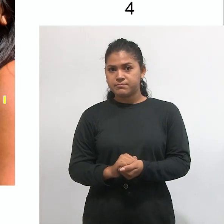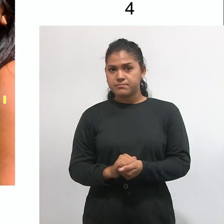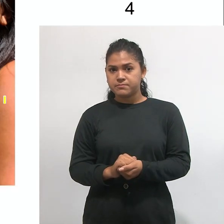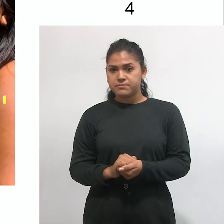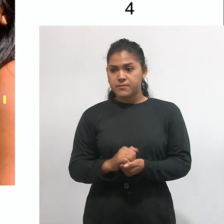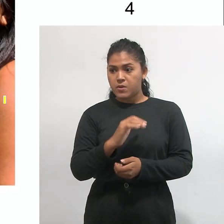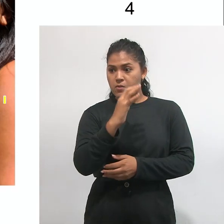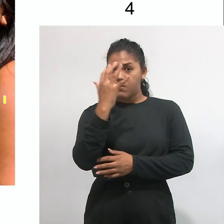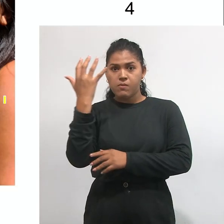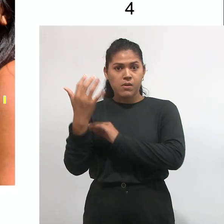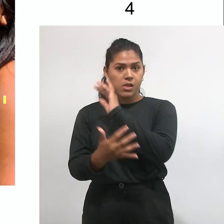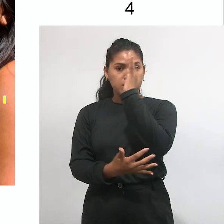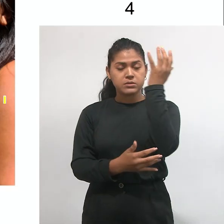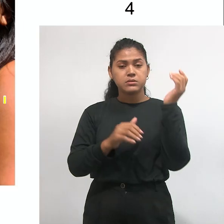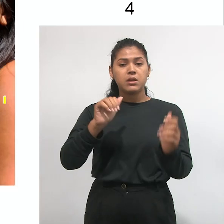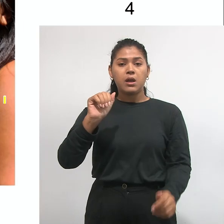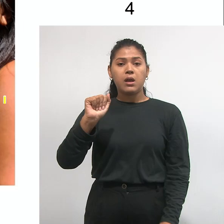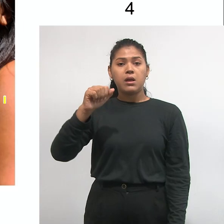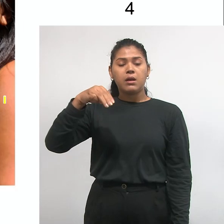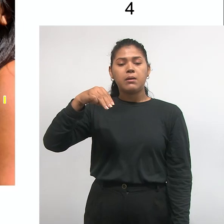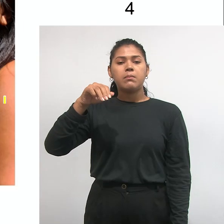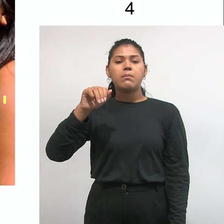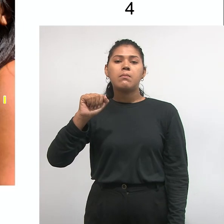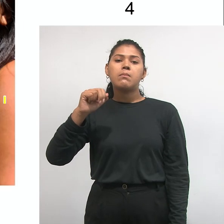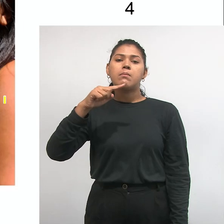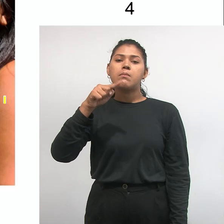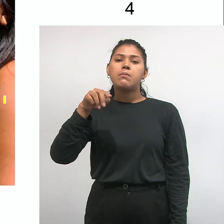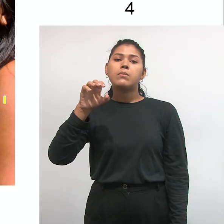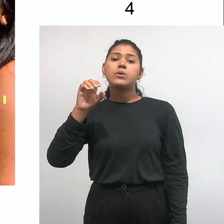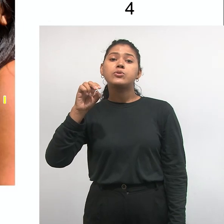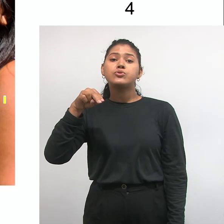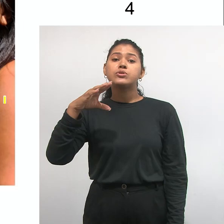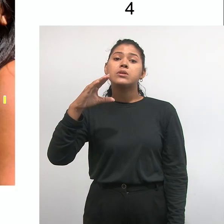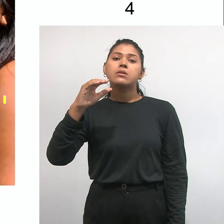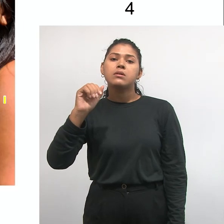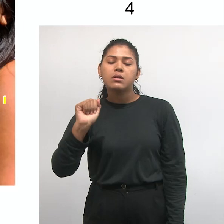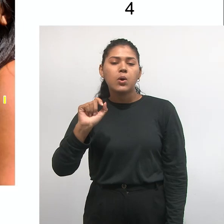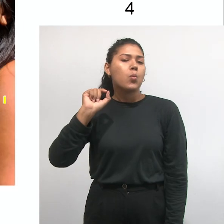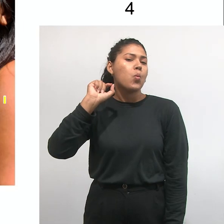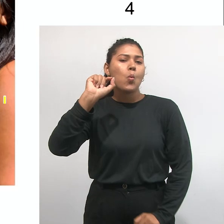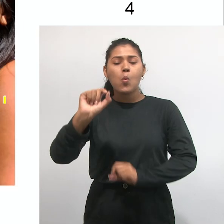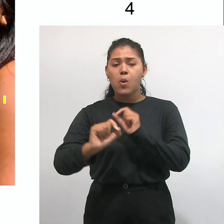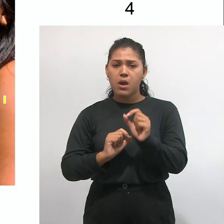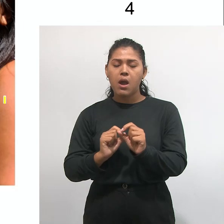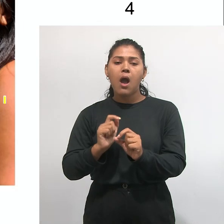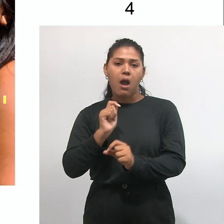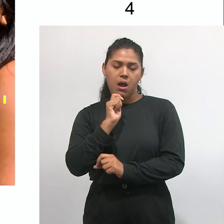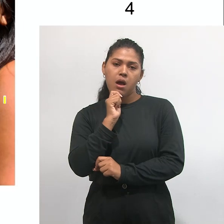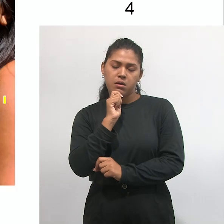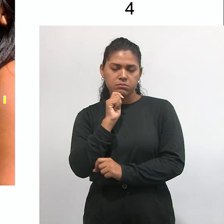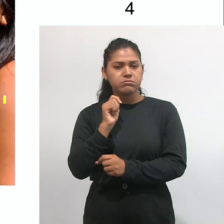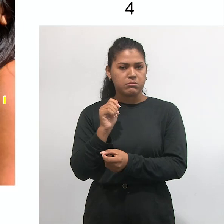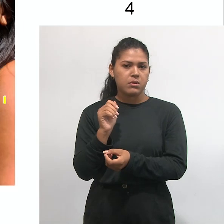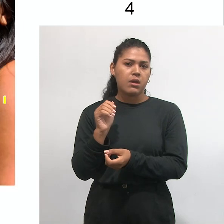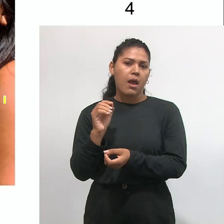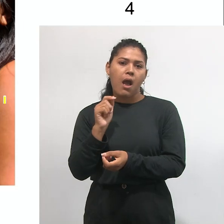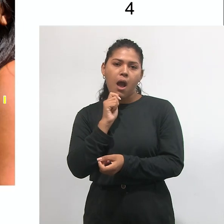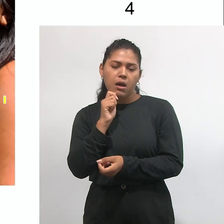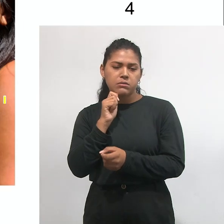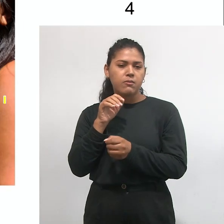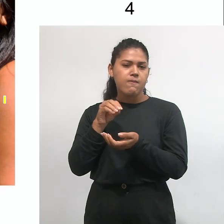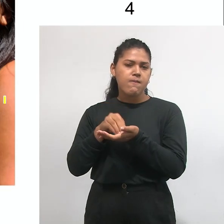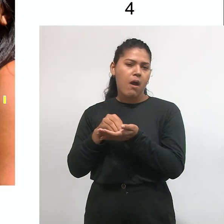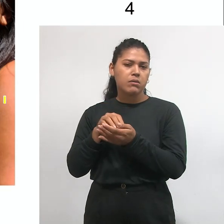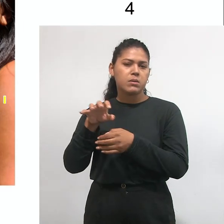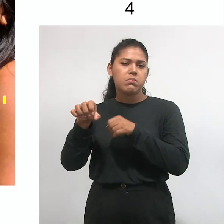Amazônia, naturalmente, é conhecida como uma região ainda pouco explorada territorialmente, né, com realmente uma